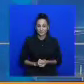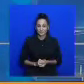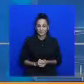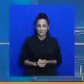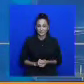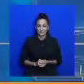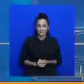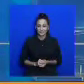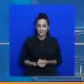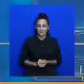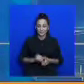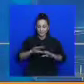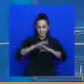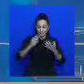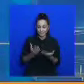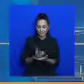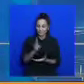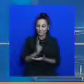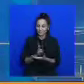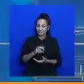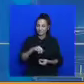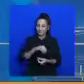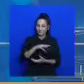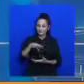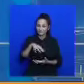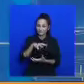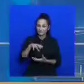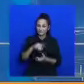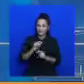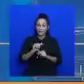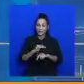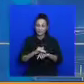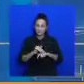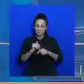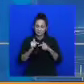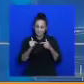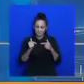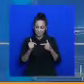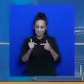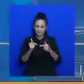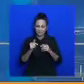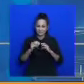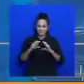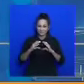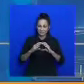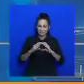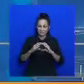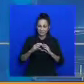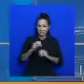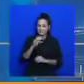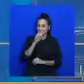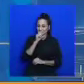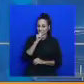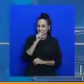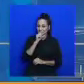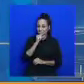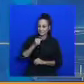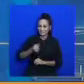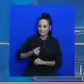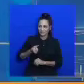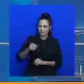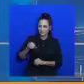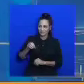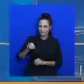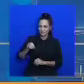43. O globo segue girando, você chamando, a sorte chegando. Bola laranja, número 09.